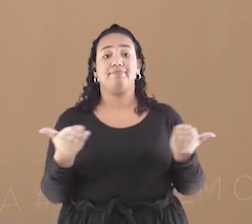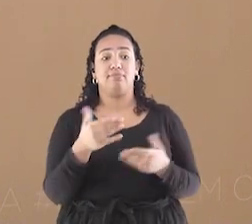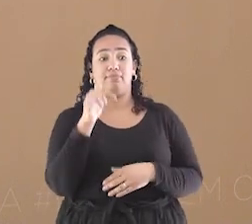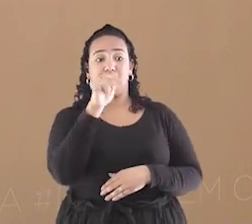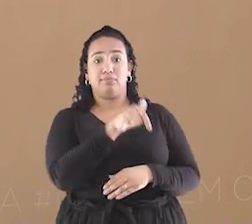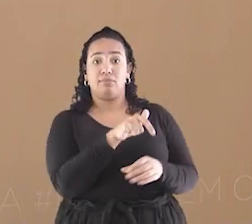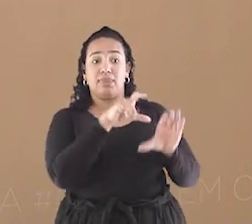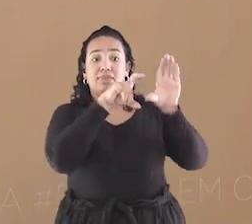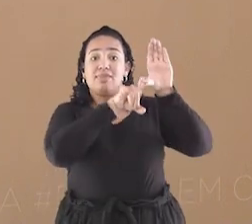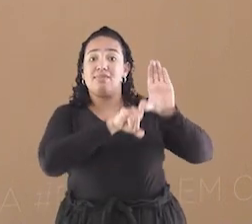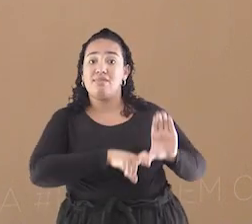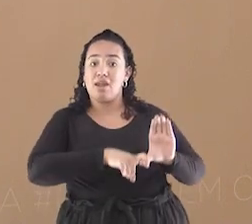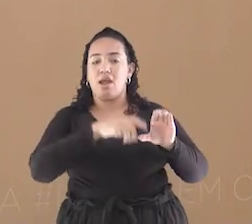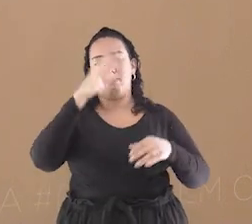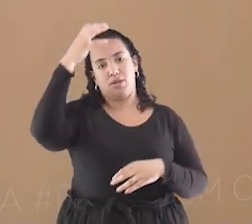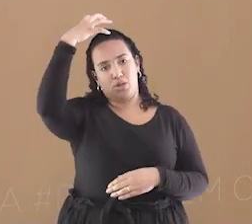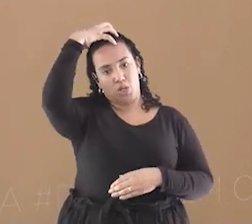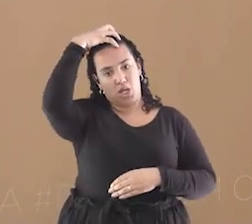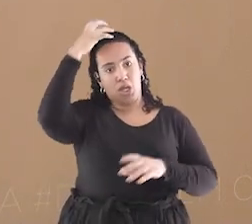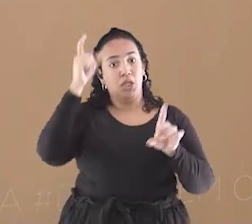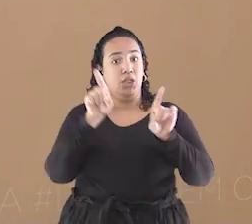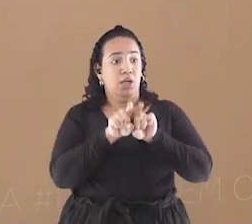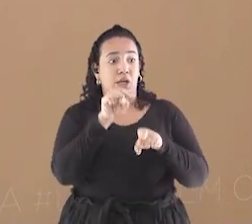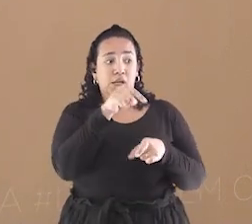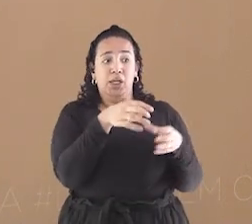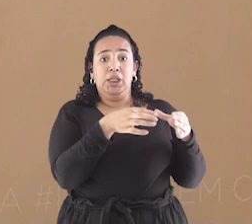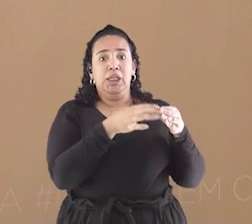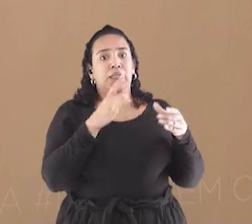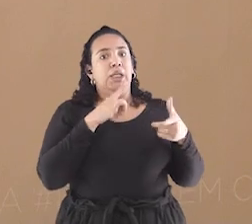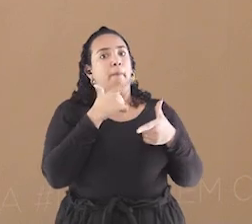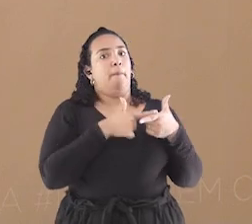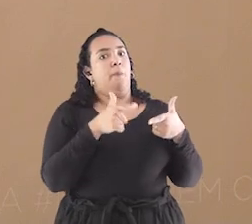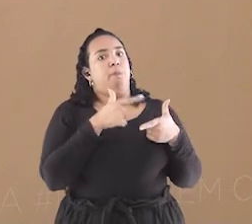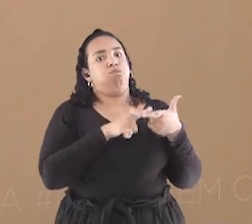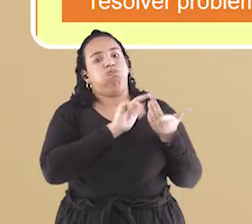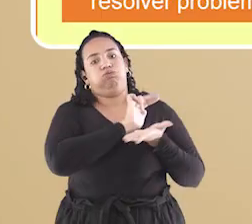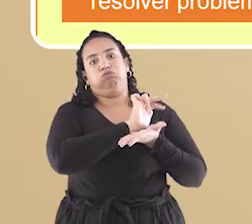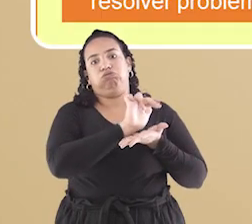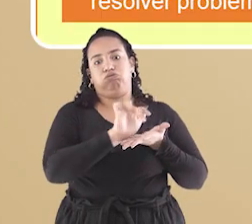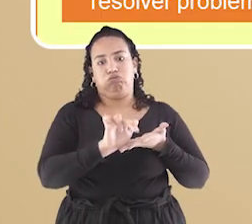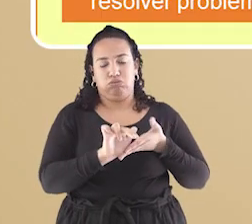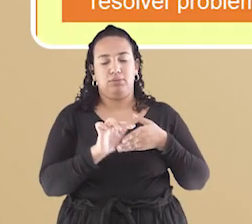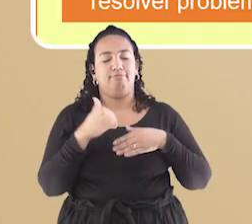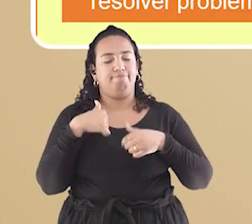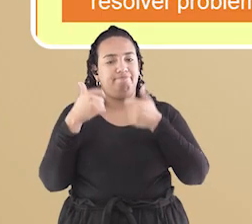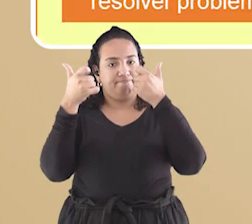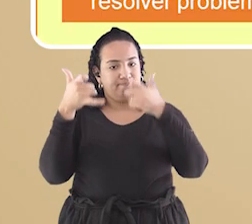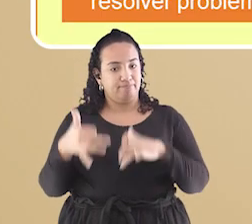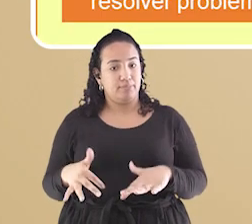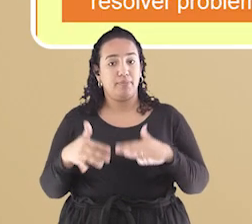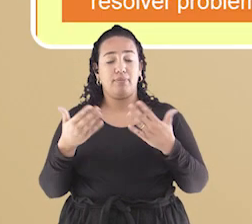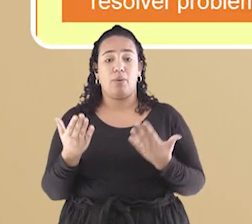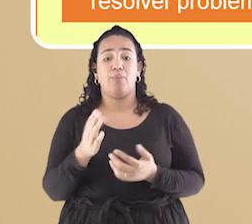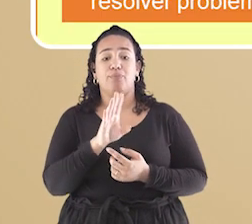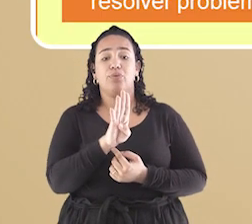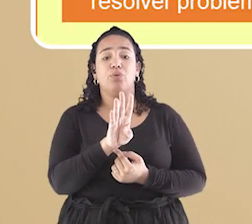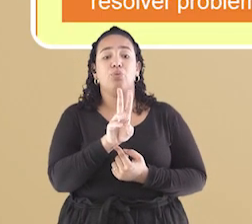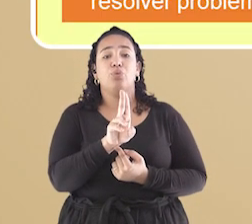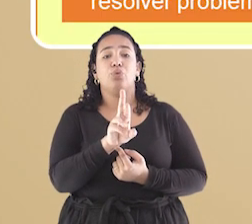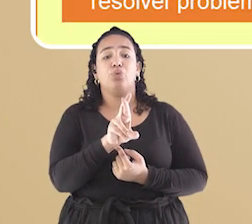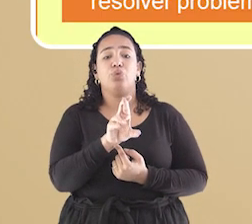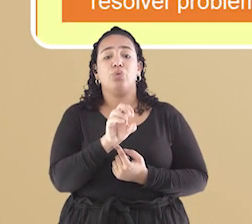monarca, essa nobreza passou a ser um filtro de problemas. Calma que eu explico. A burocracia é um sistema em que existe